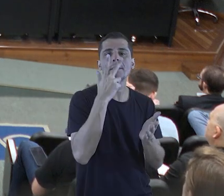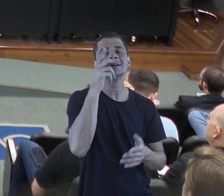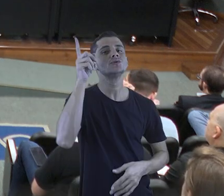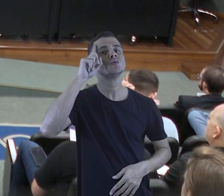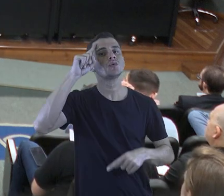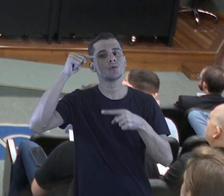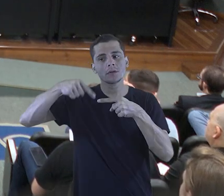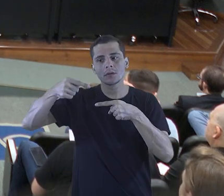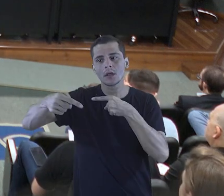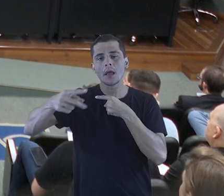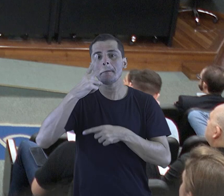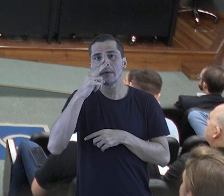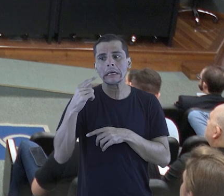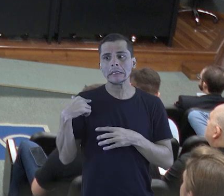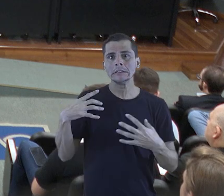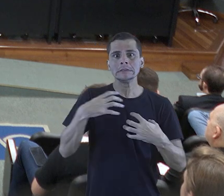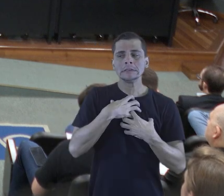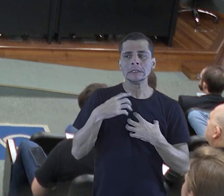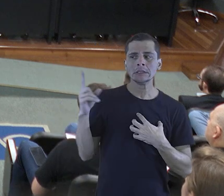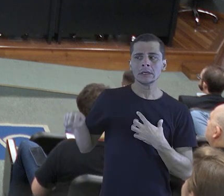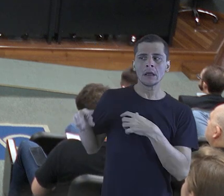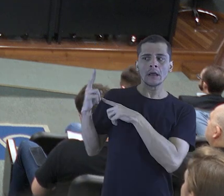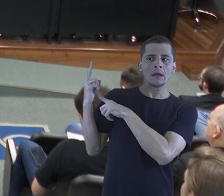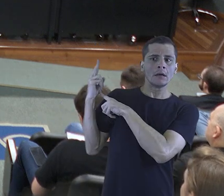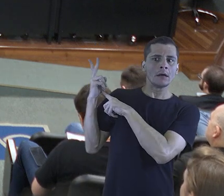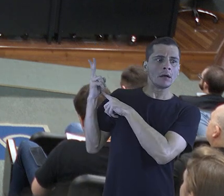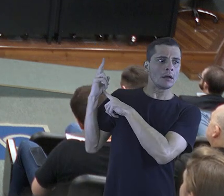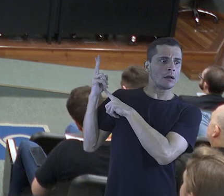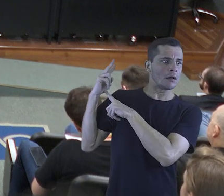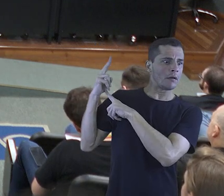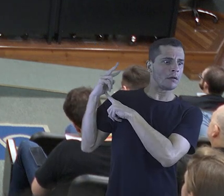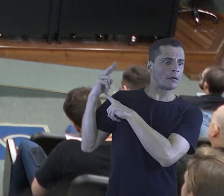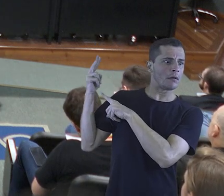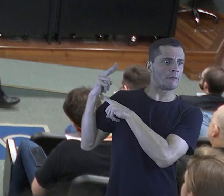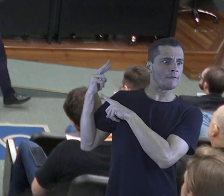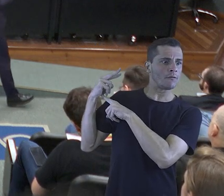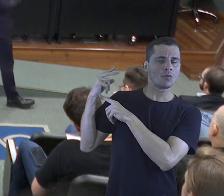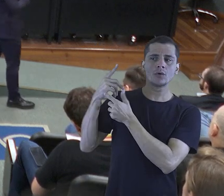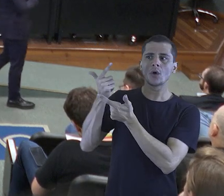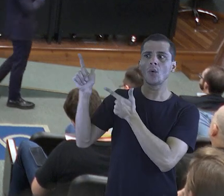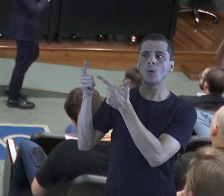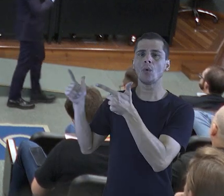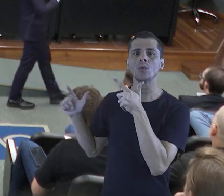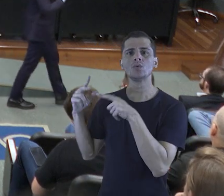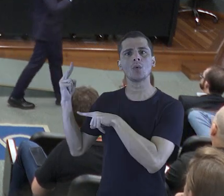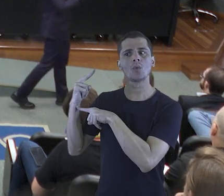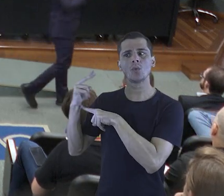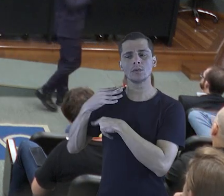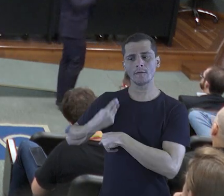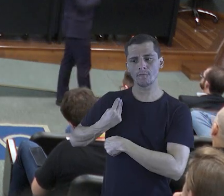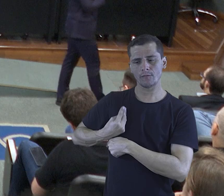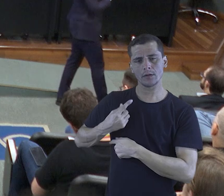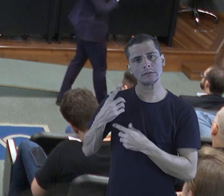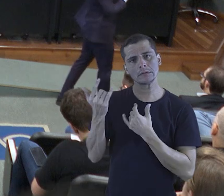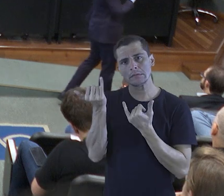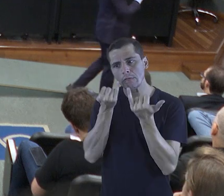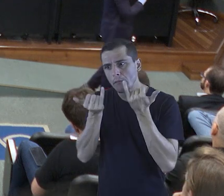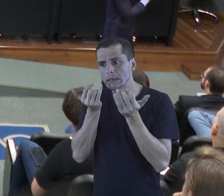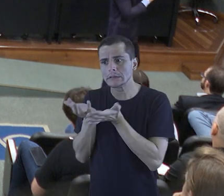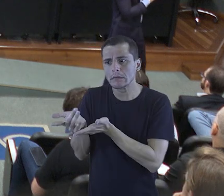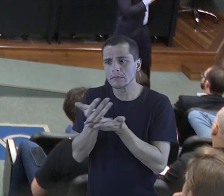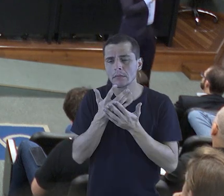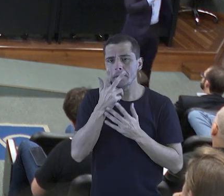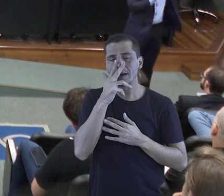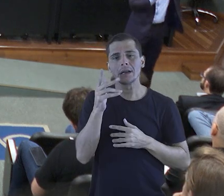Mas veja, essa captação de dados é todo dia. A gente tem esse sentimento de que a gente está sendo vigiado justamente